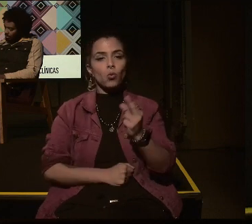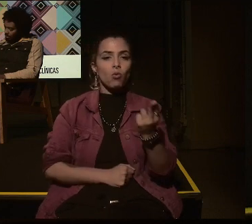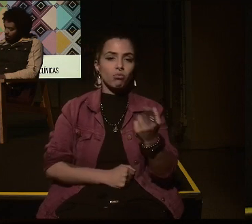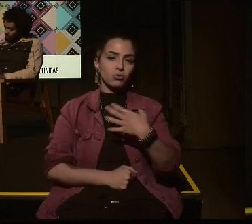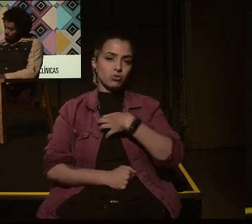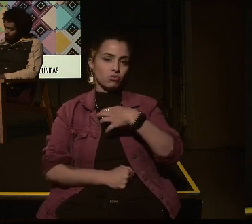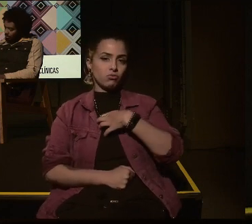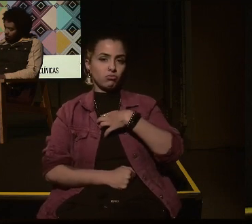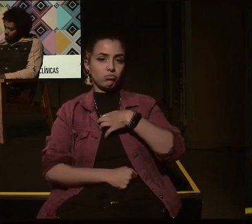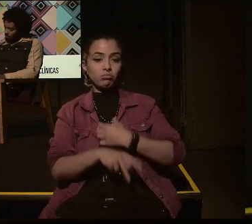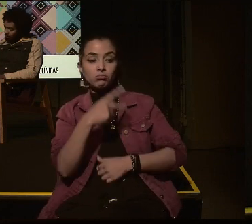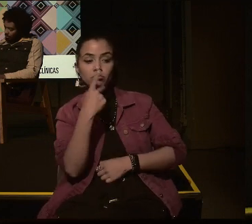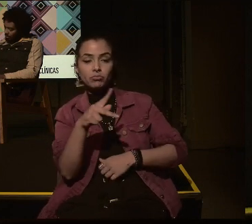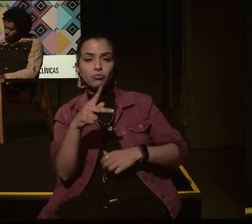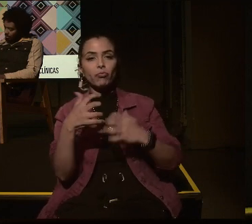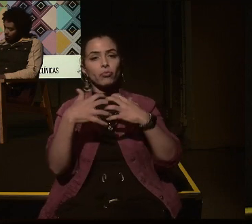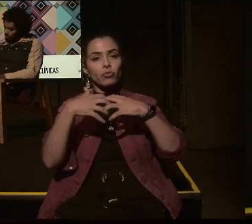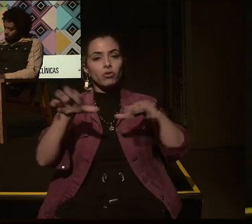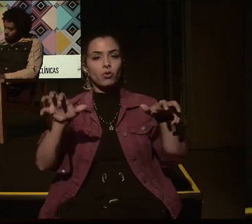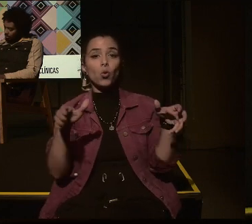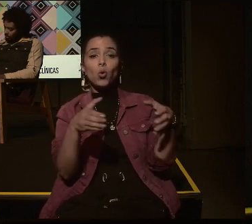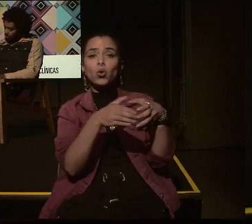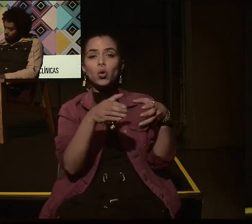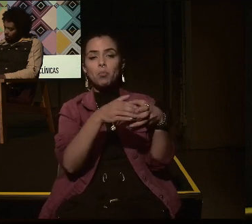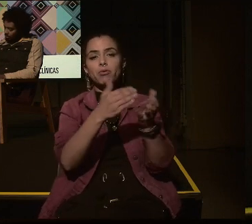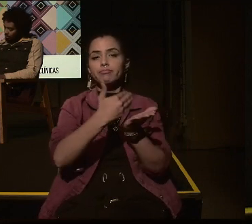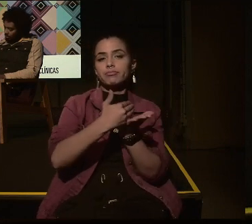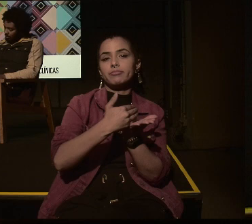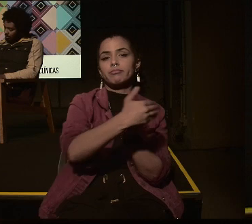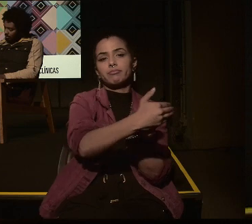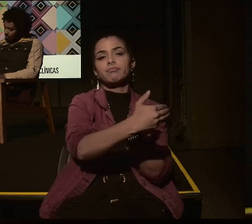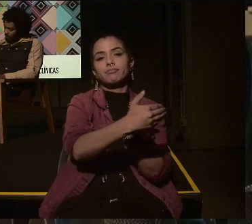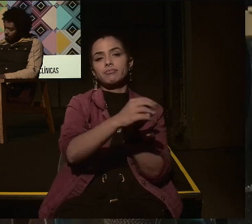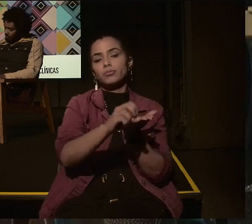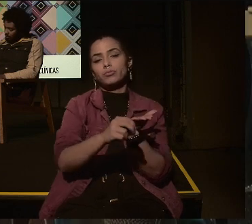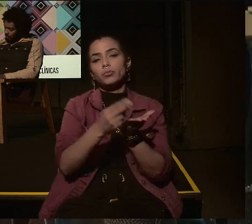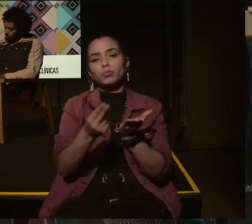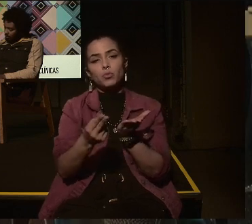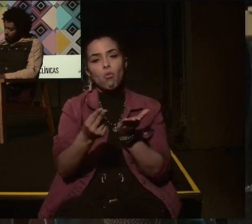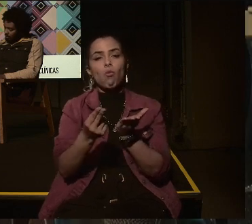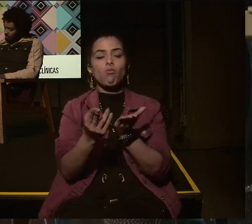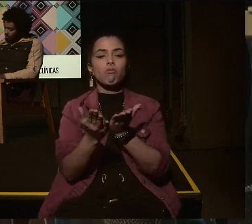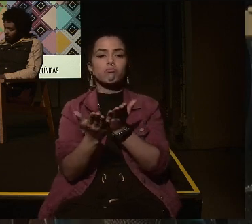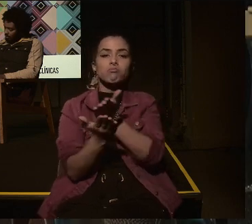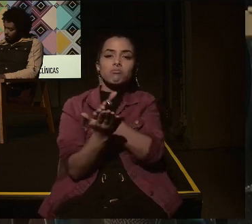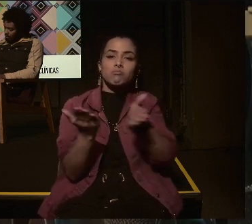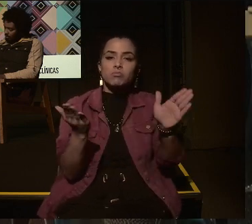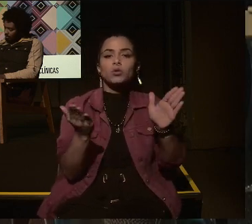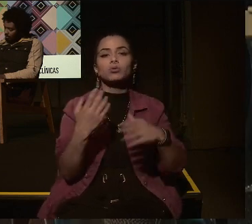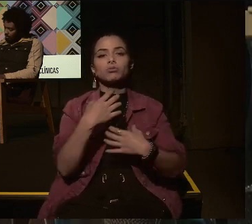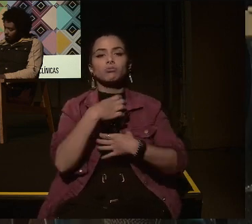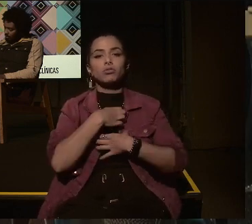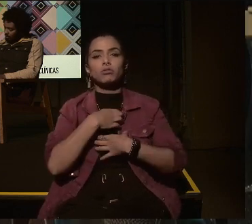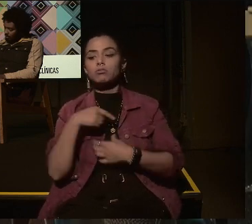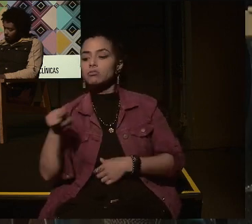condição de classe mais abastada, ou mesmo a condição de